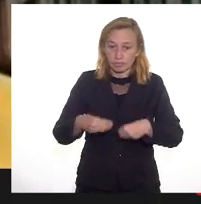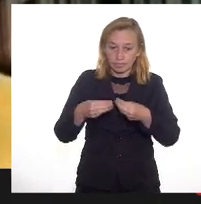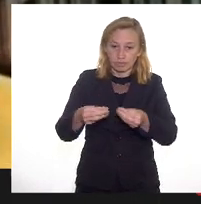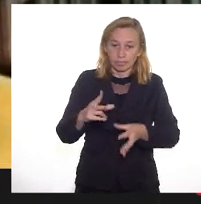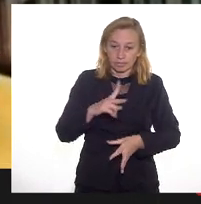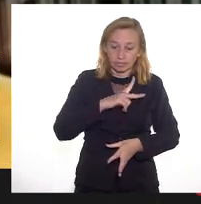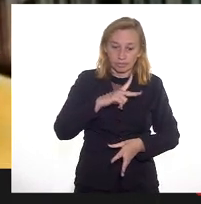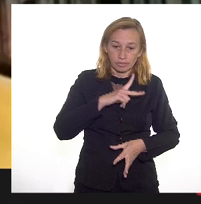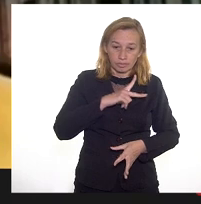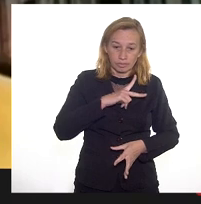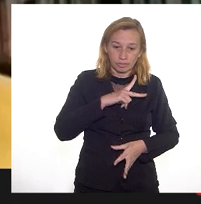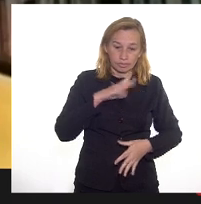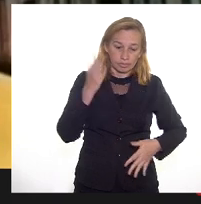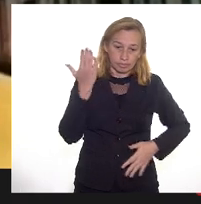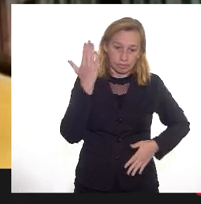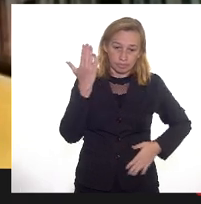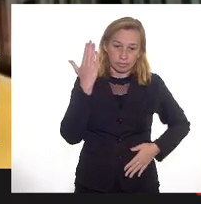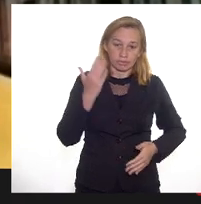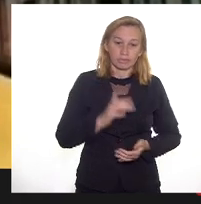próprios traficantes.